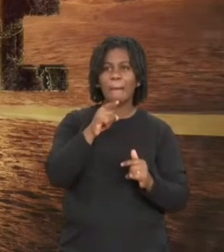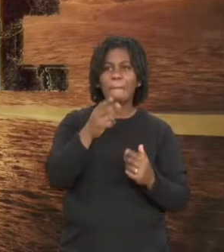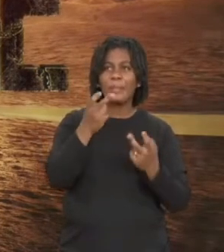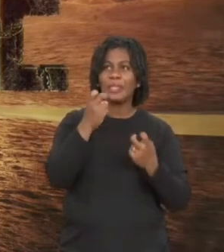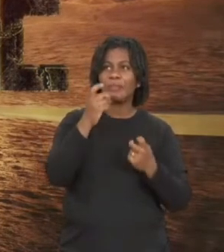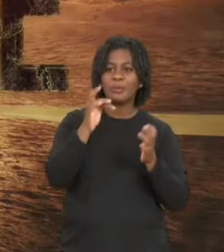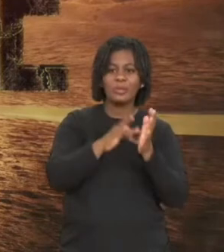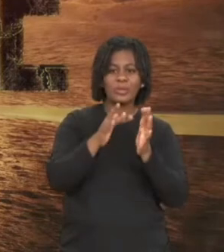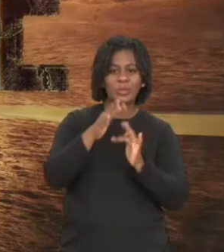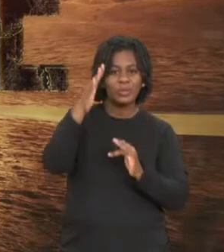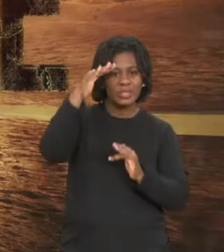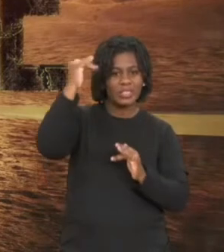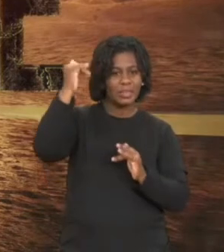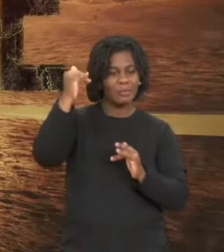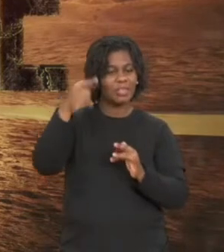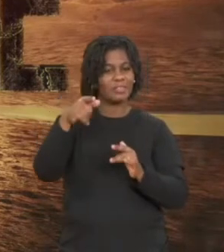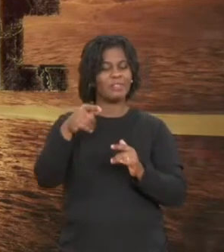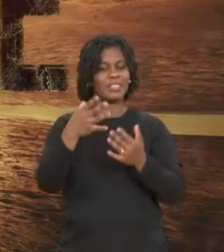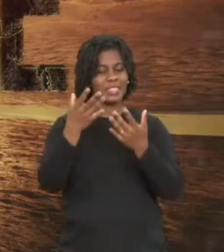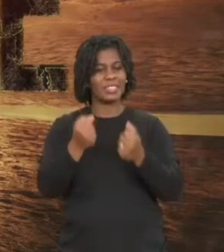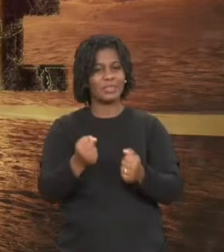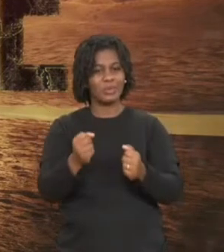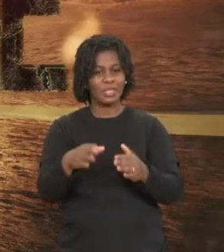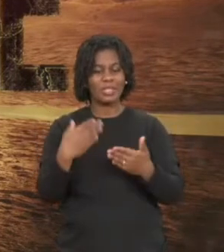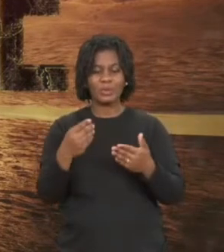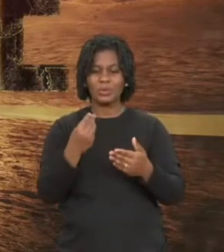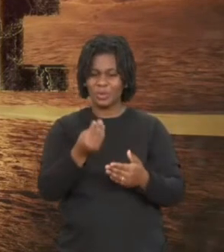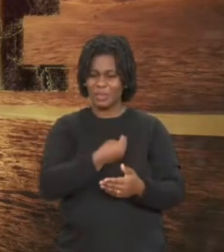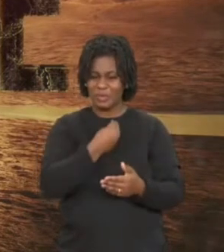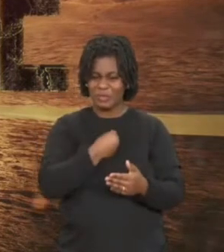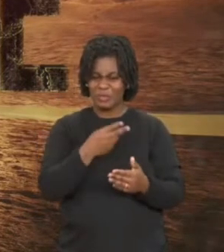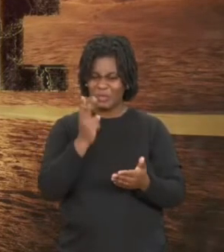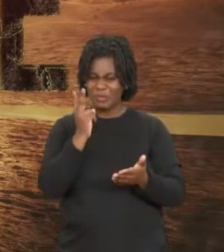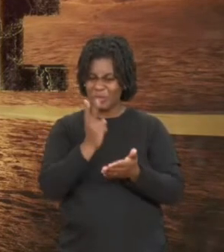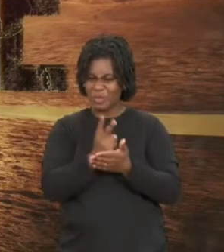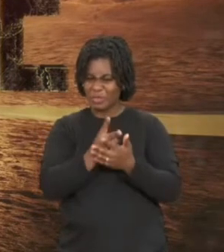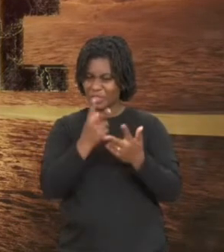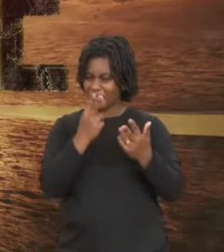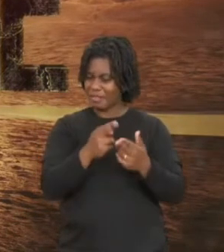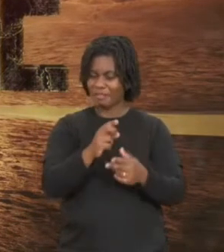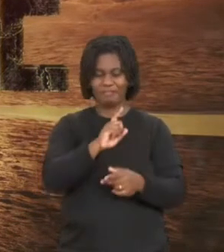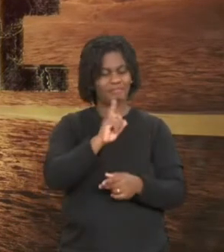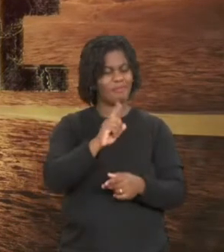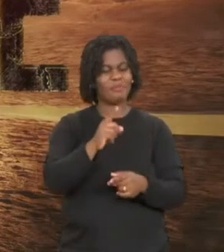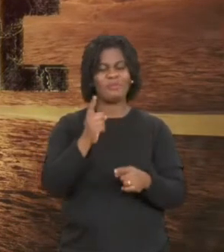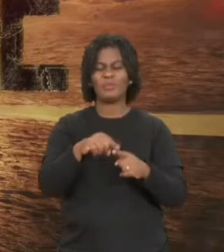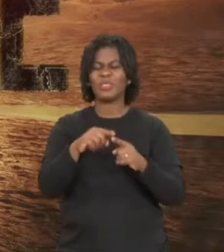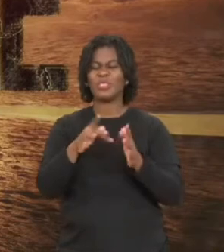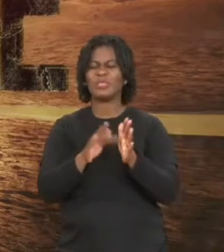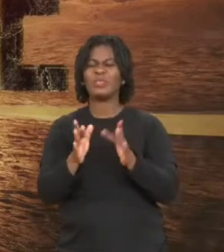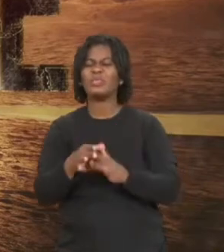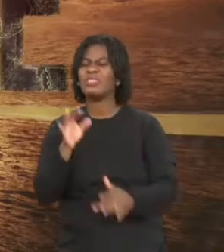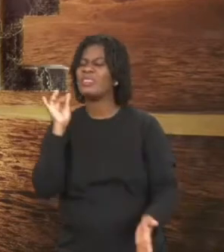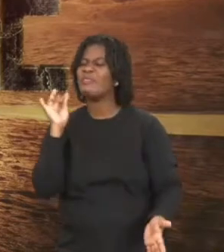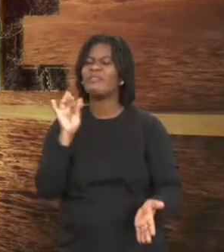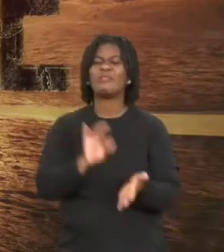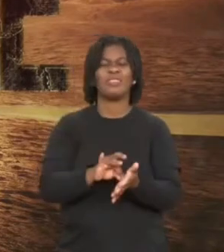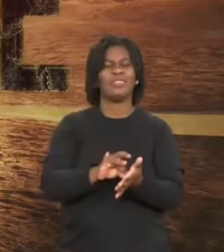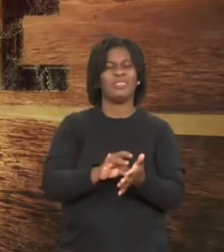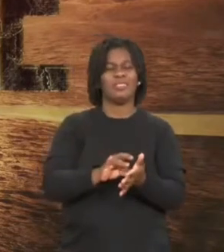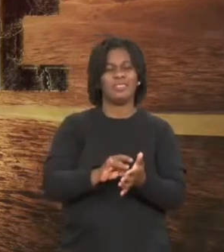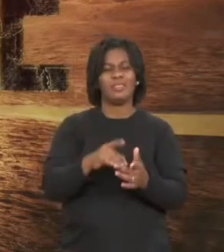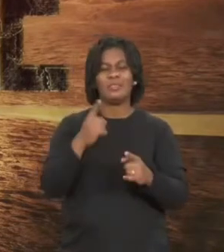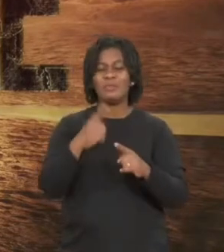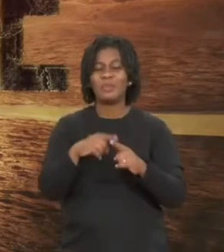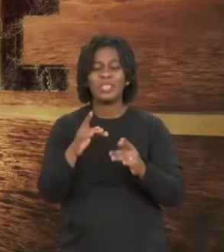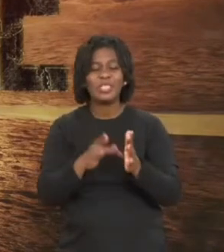continuar a mesma. Não, não vai. Não vai porque ele é justo. Não vai porque ele é verdadeiro. Não vai